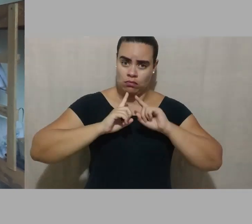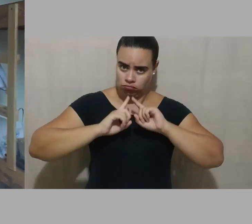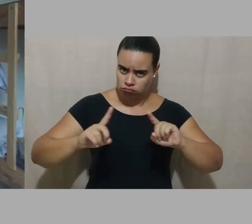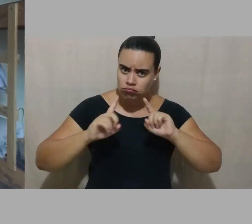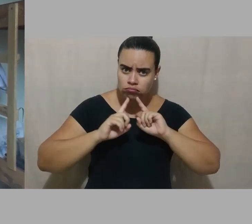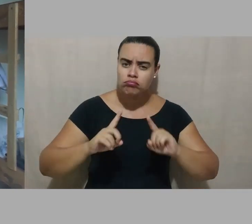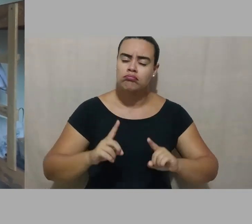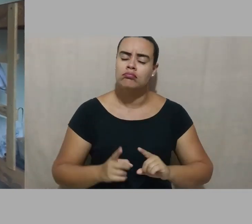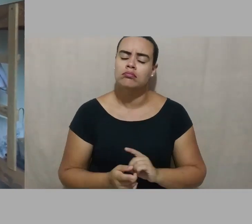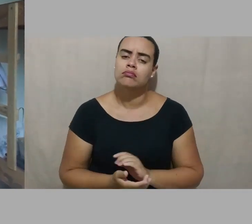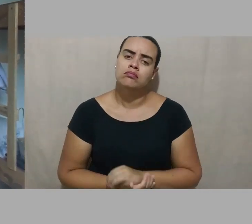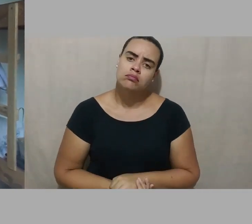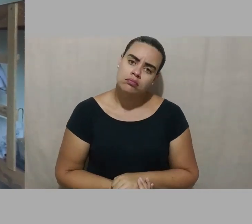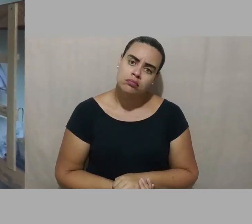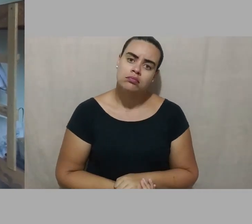crítica.